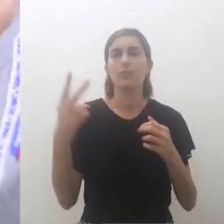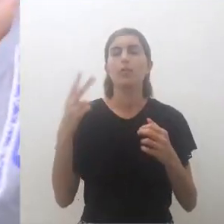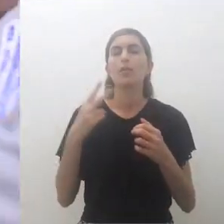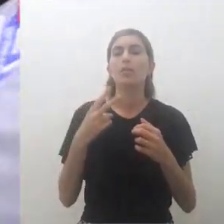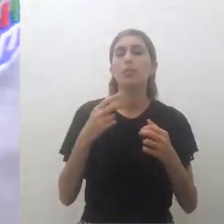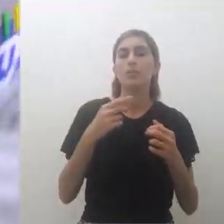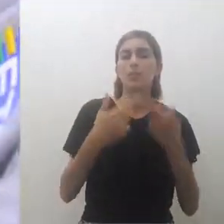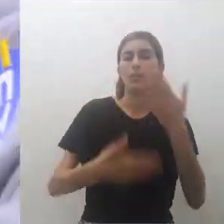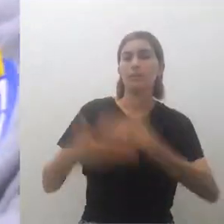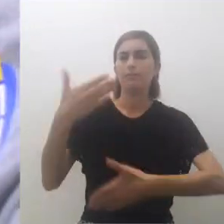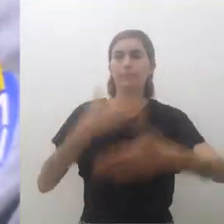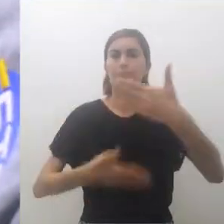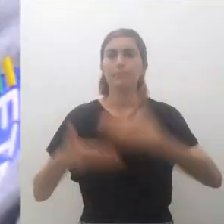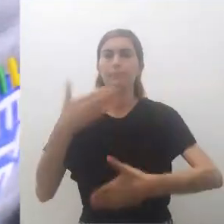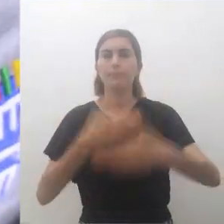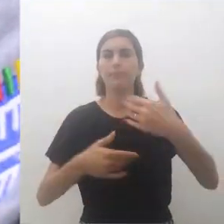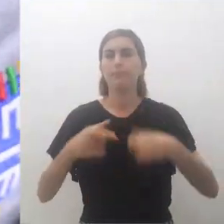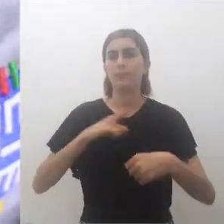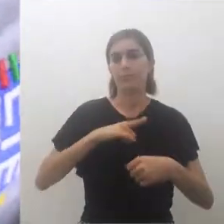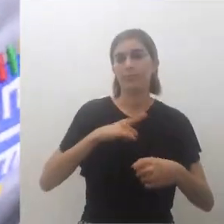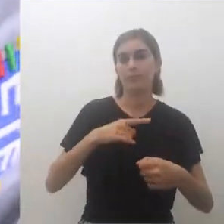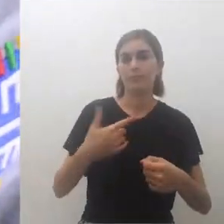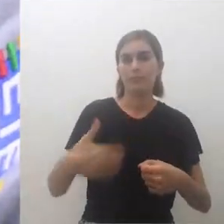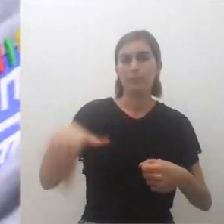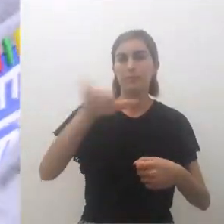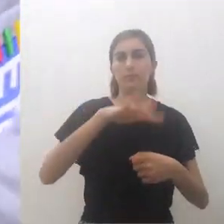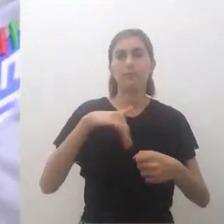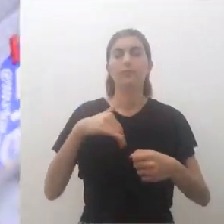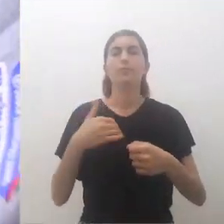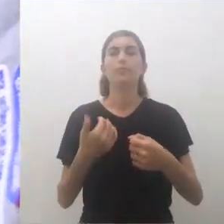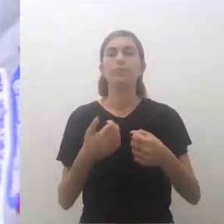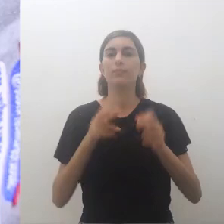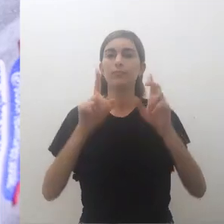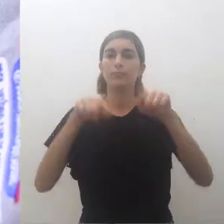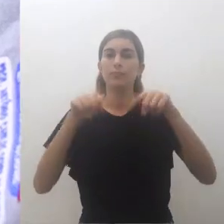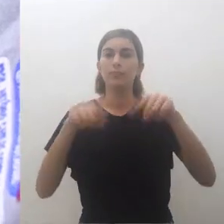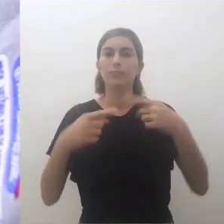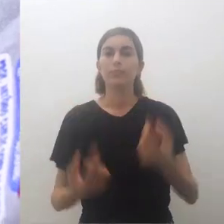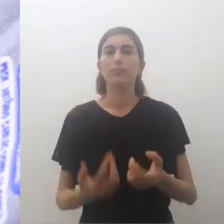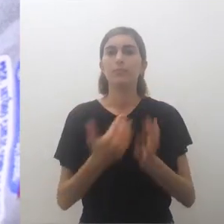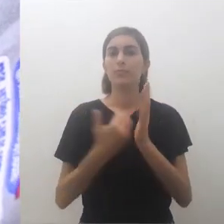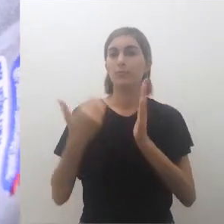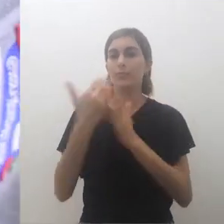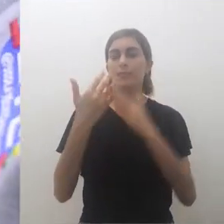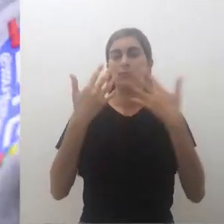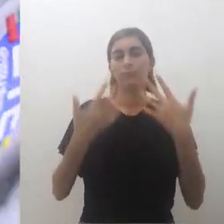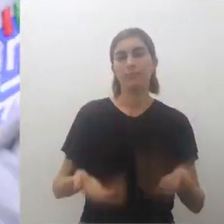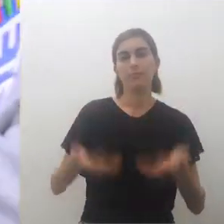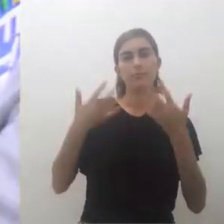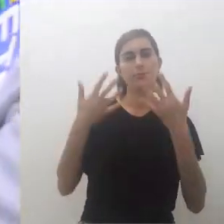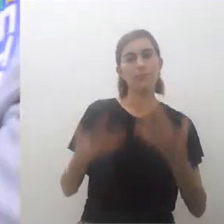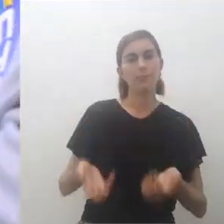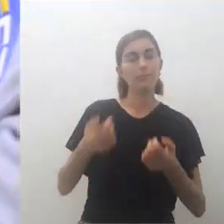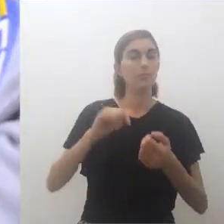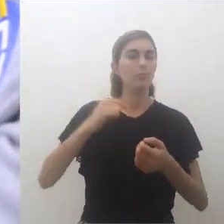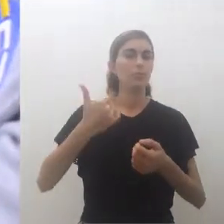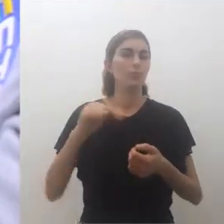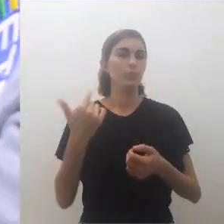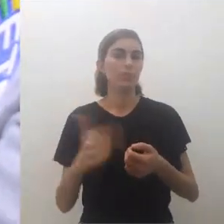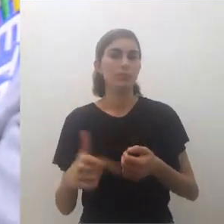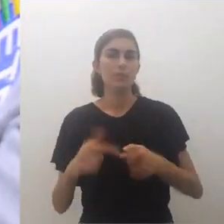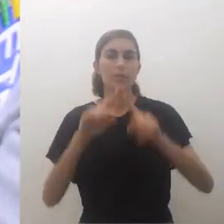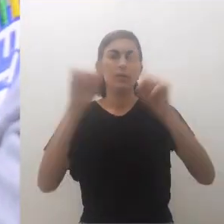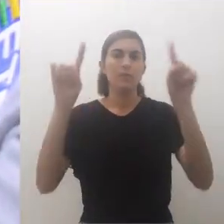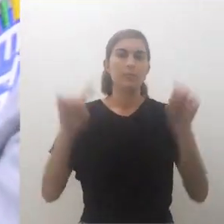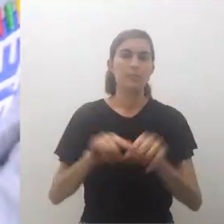Essa relação que eles têm entre si é de maior leveza. Não há uma